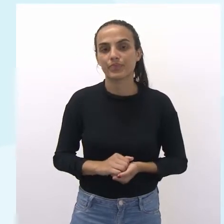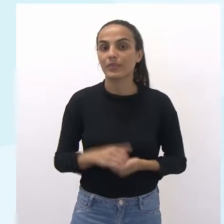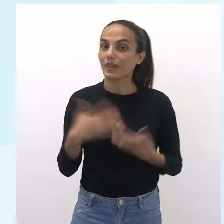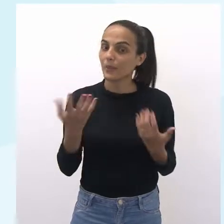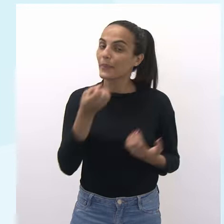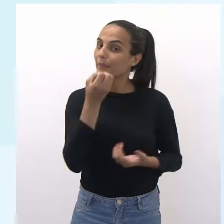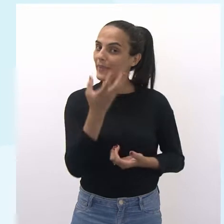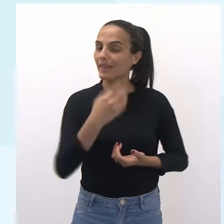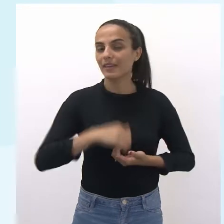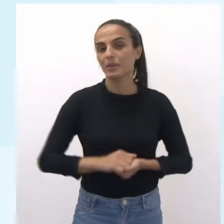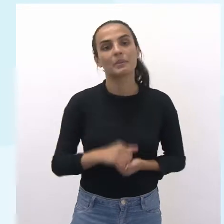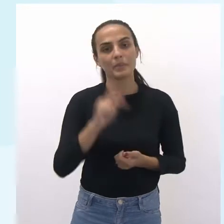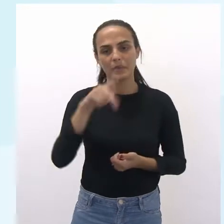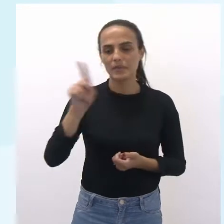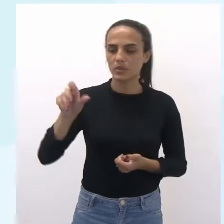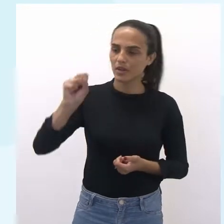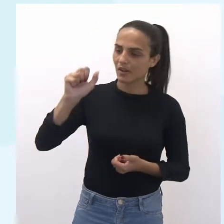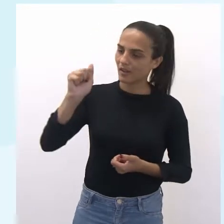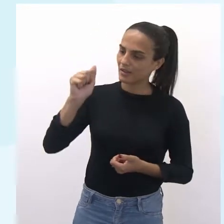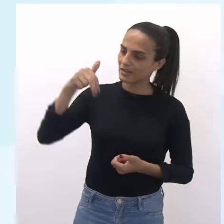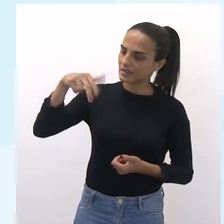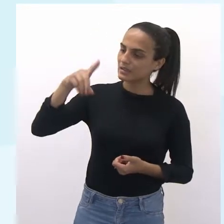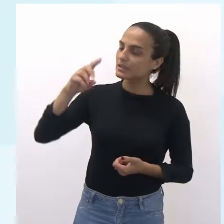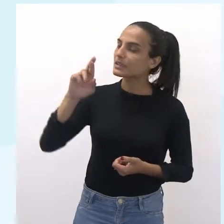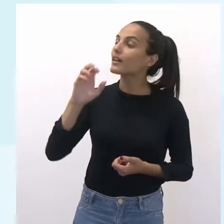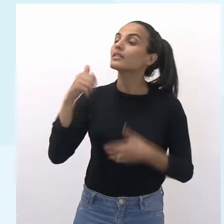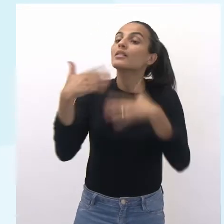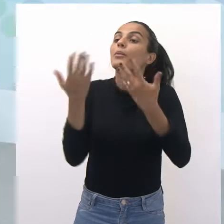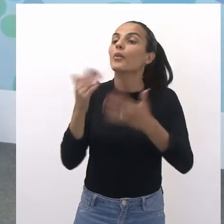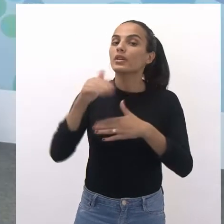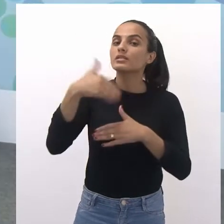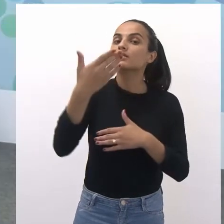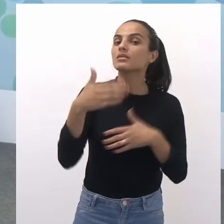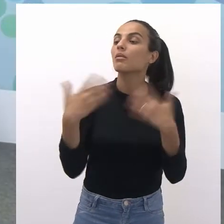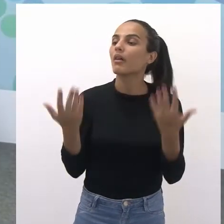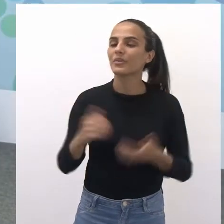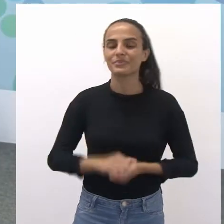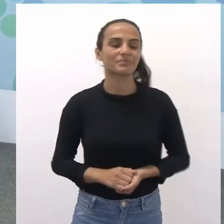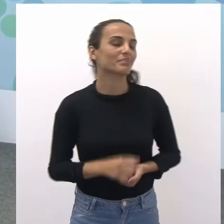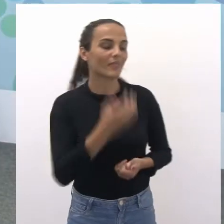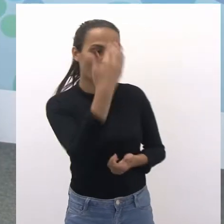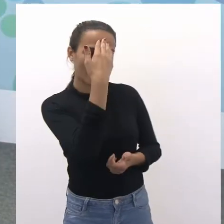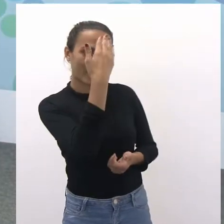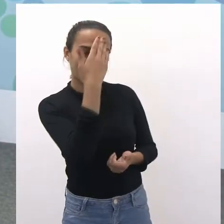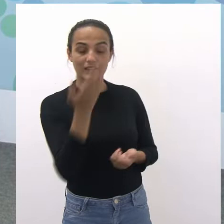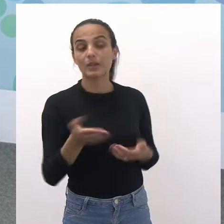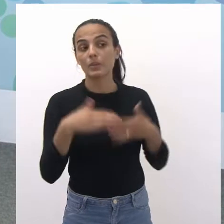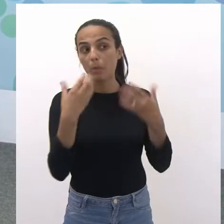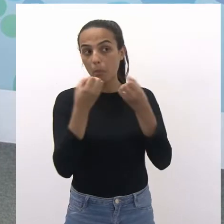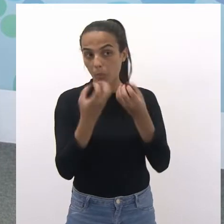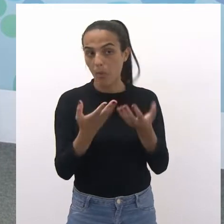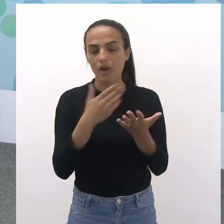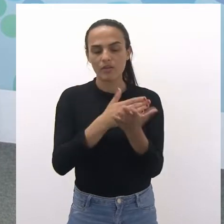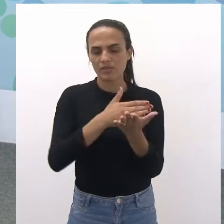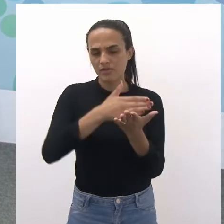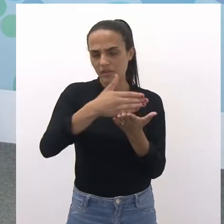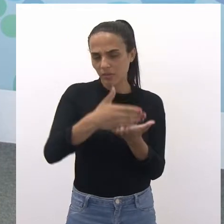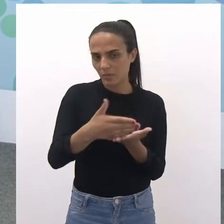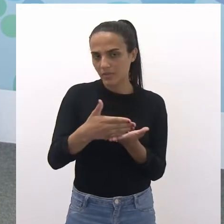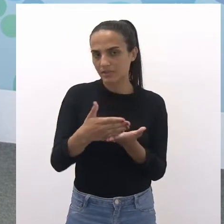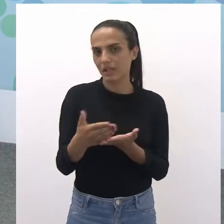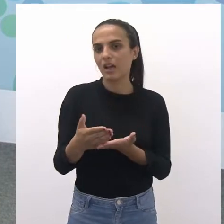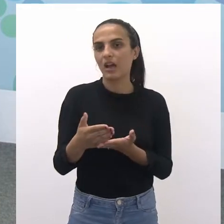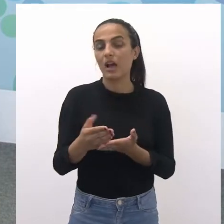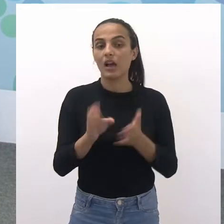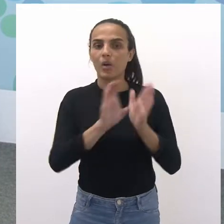Bem, professora Sandra, e depois? Perfeito, obrigada, professor Ademir. Bom, nós vamos começar a